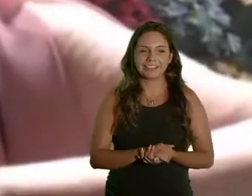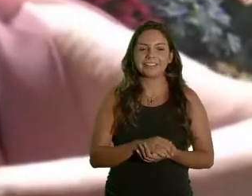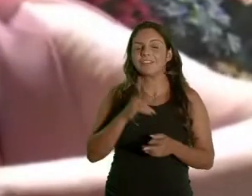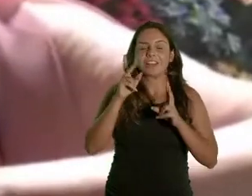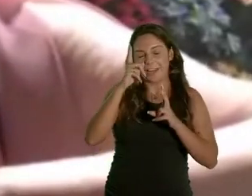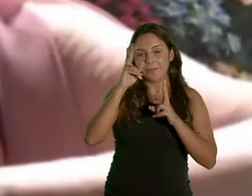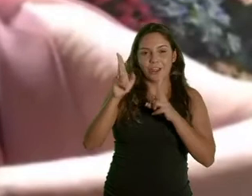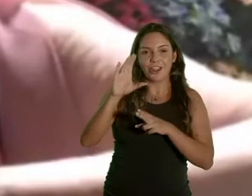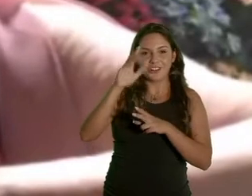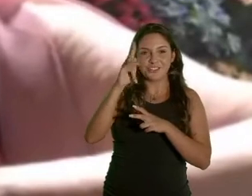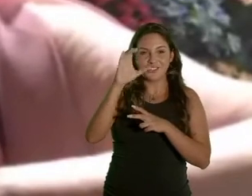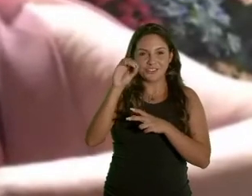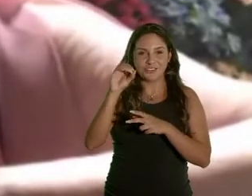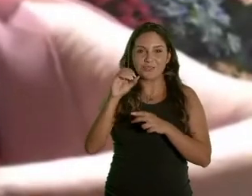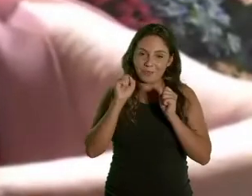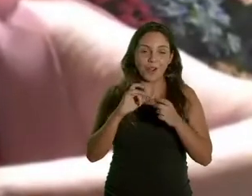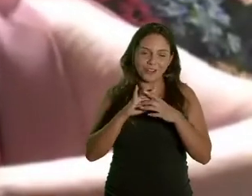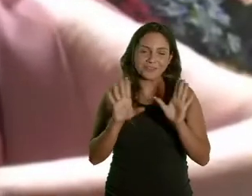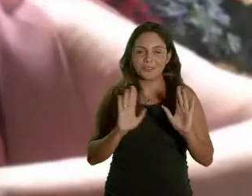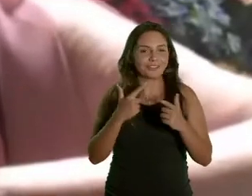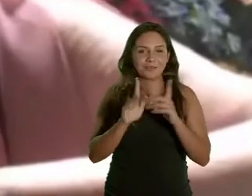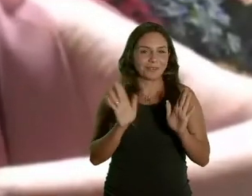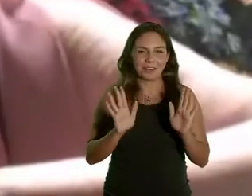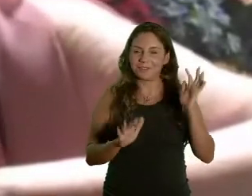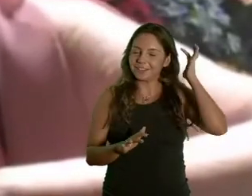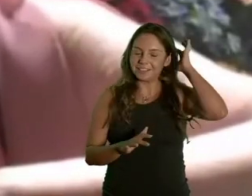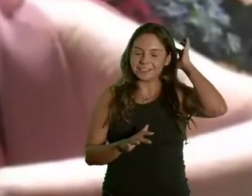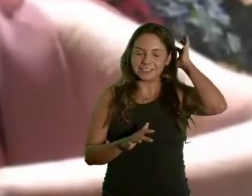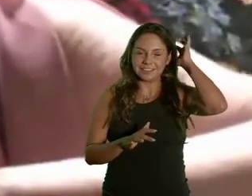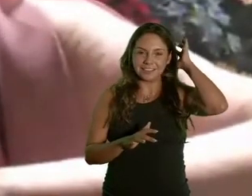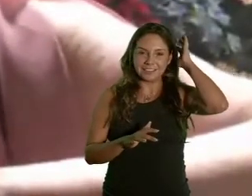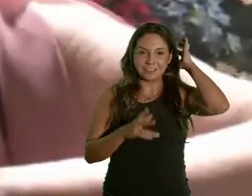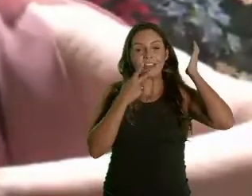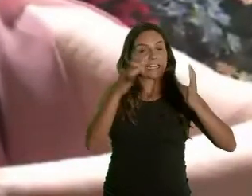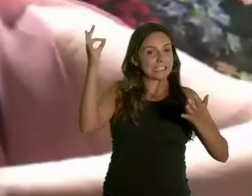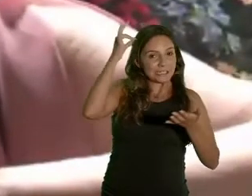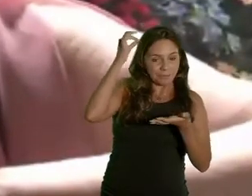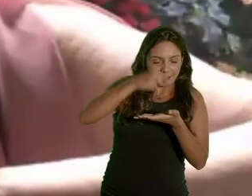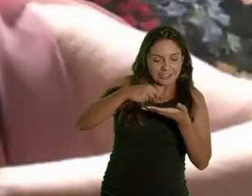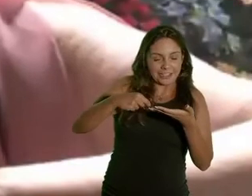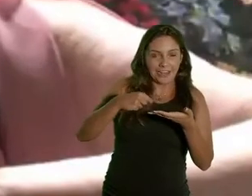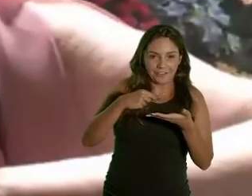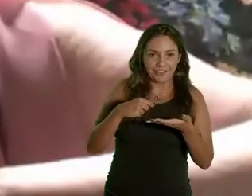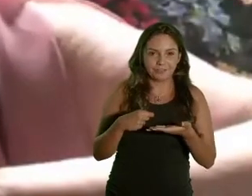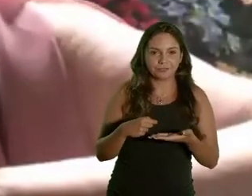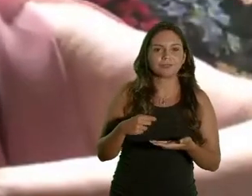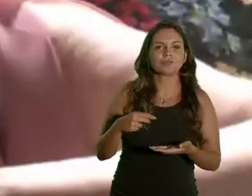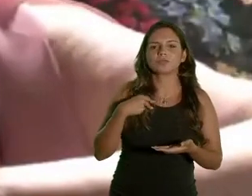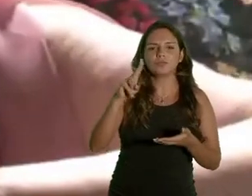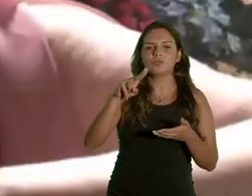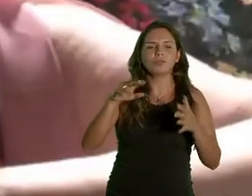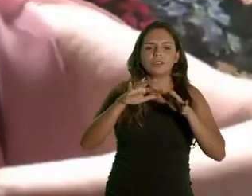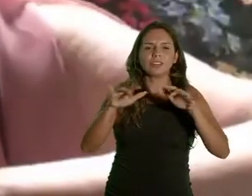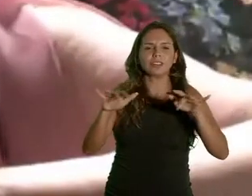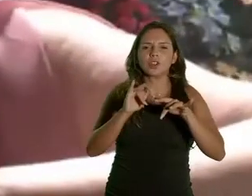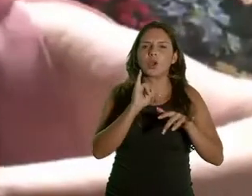O Chico Xavier foi um cara fantástico, pode ser. Eu fico na frente do computador, nunca escrevi uma